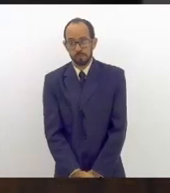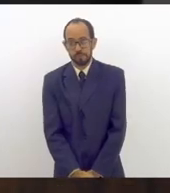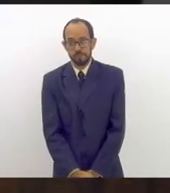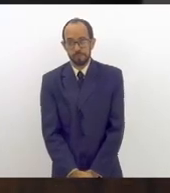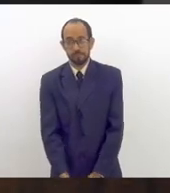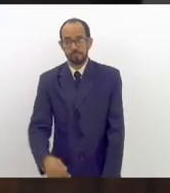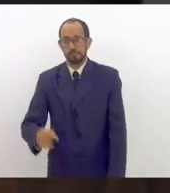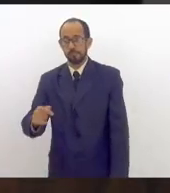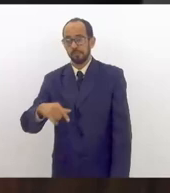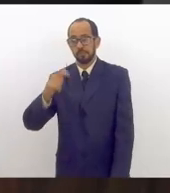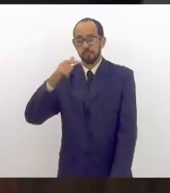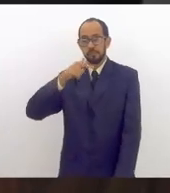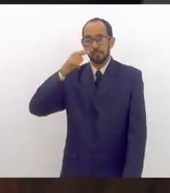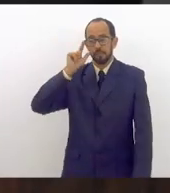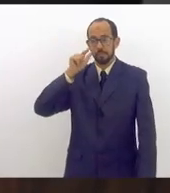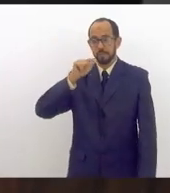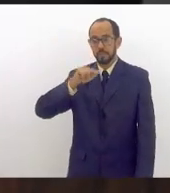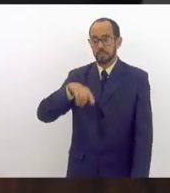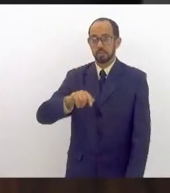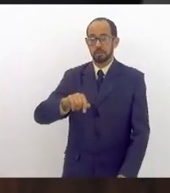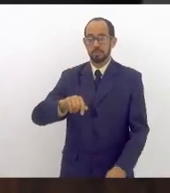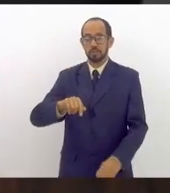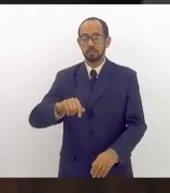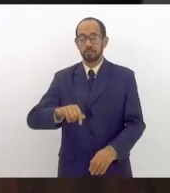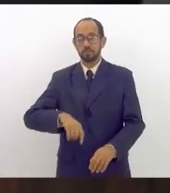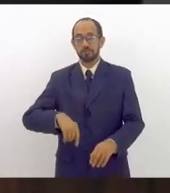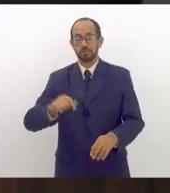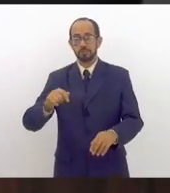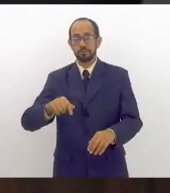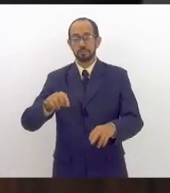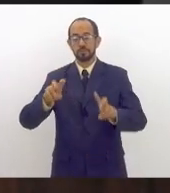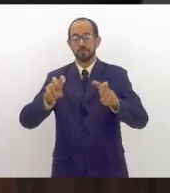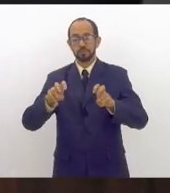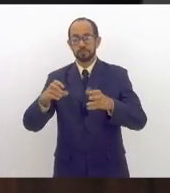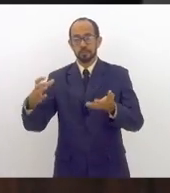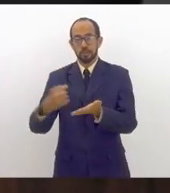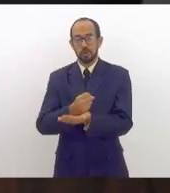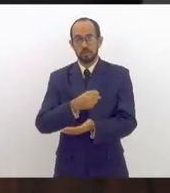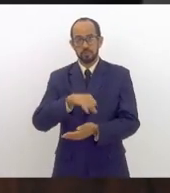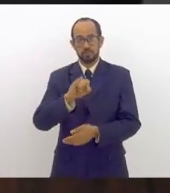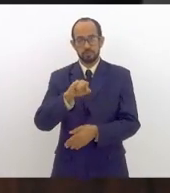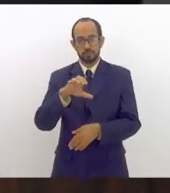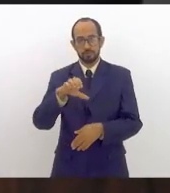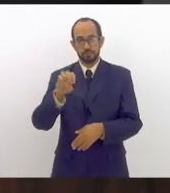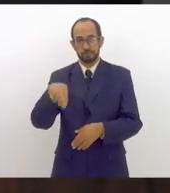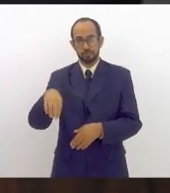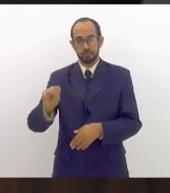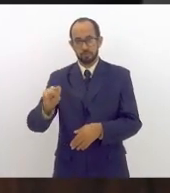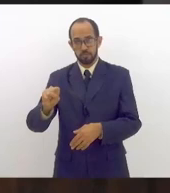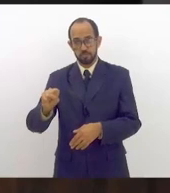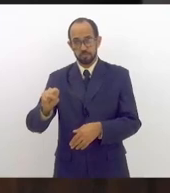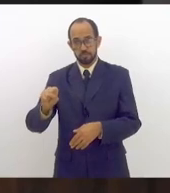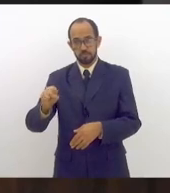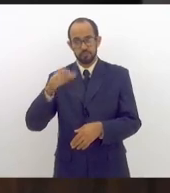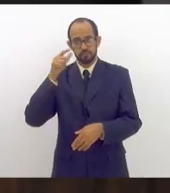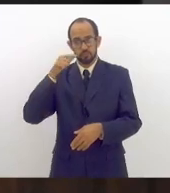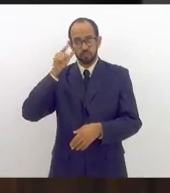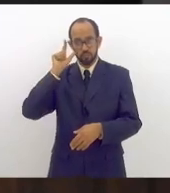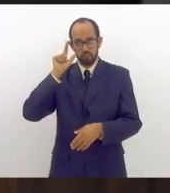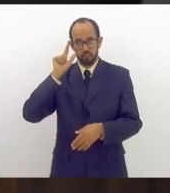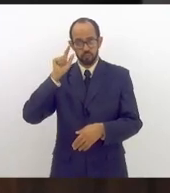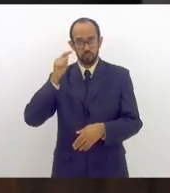ontem, me certifiquei em relação a recolhimento de ICMS a partir de ontem. Não tem nem mais uma